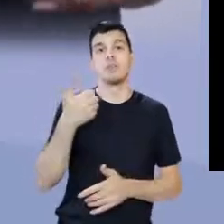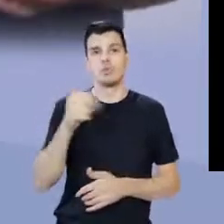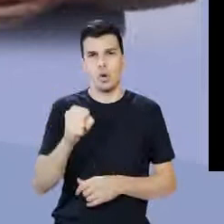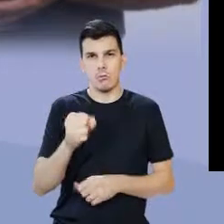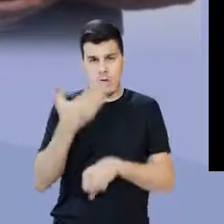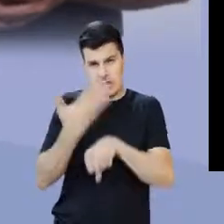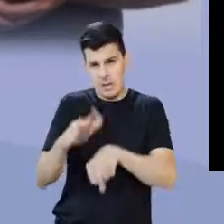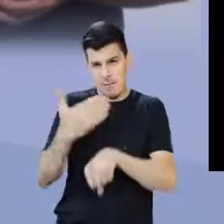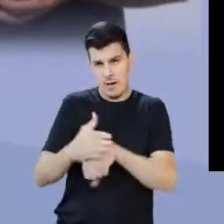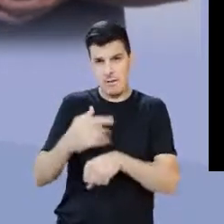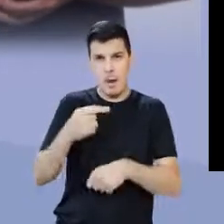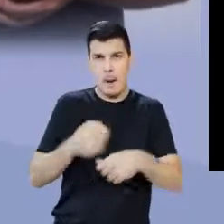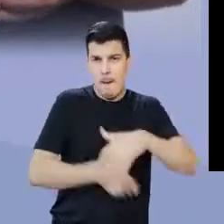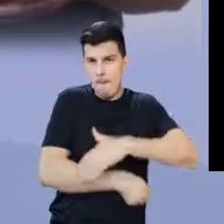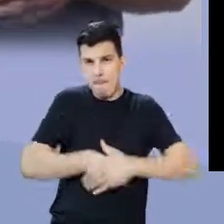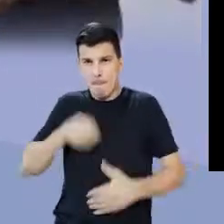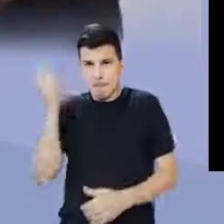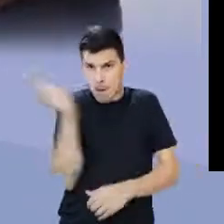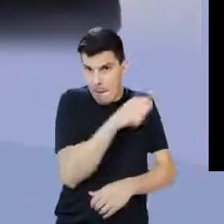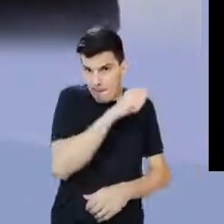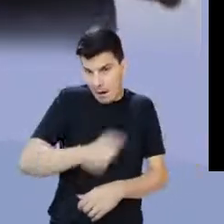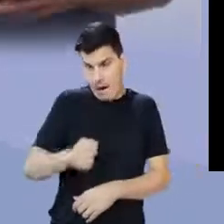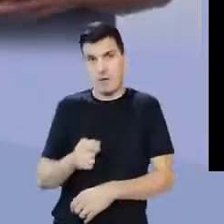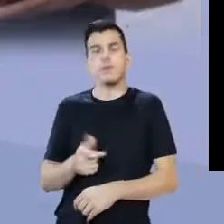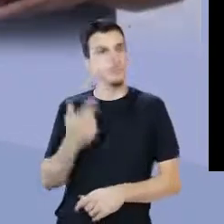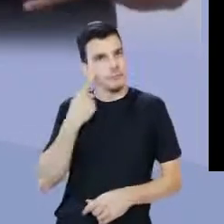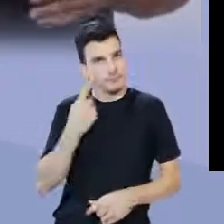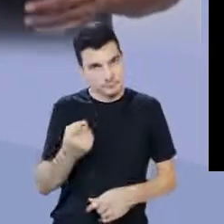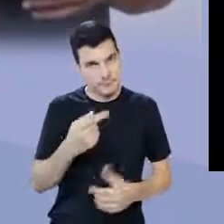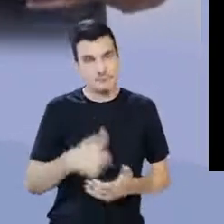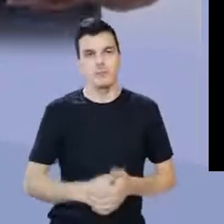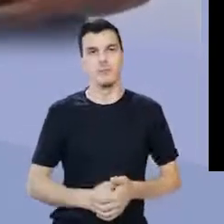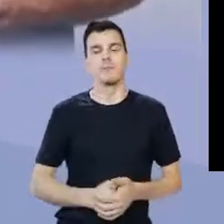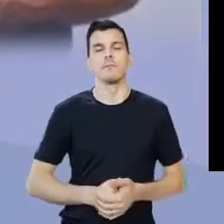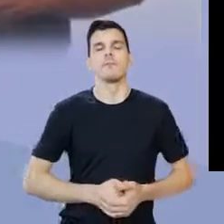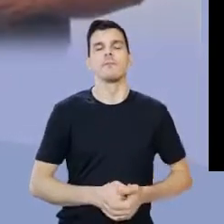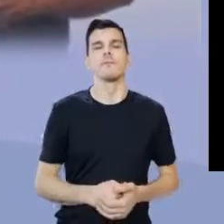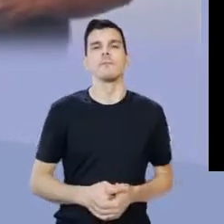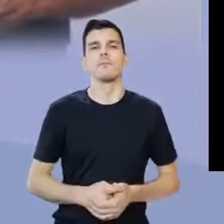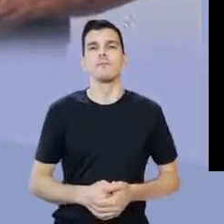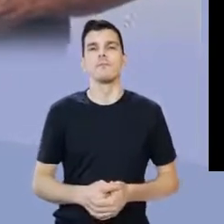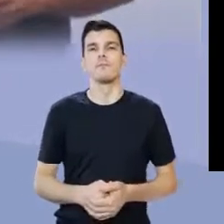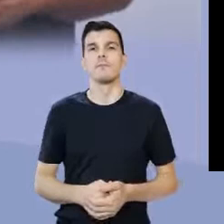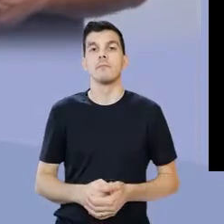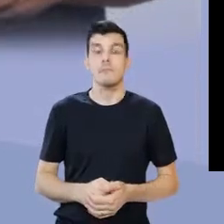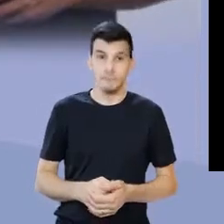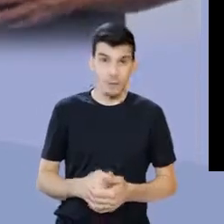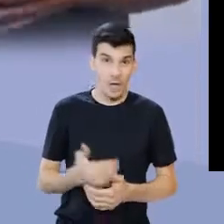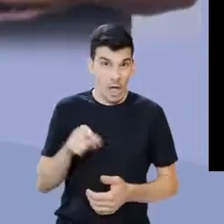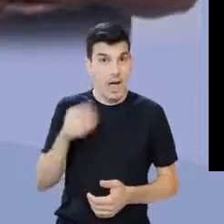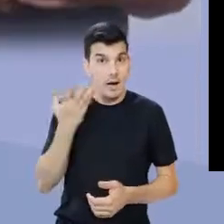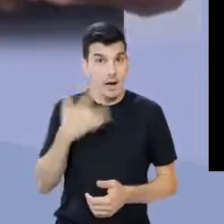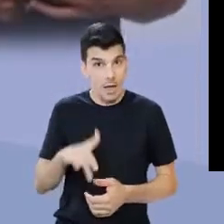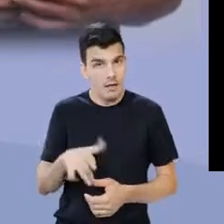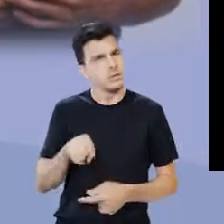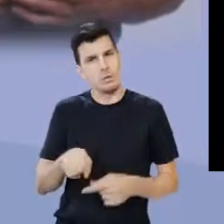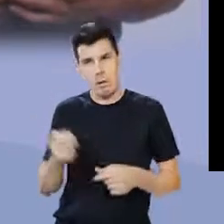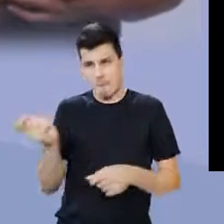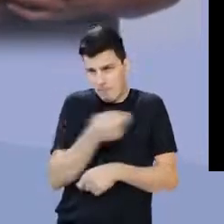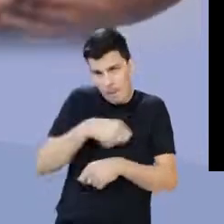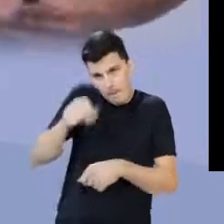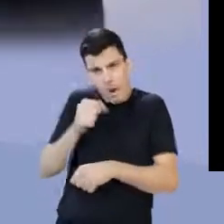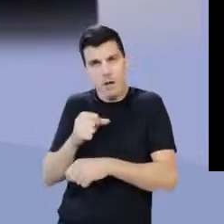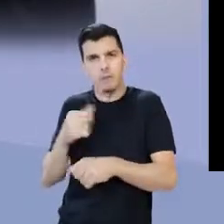treinamento militar. Brincadeira de criança. Um dá porrada no outro. Essa criança, era a brincadeira do menino